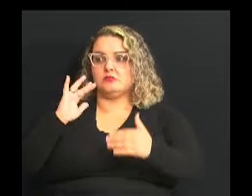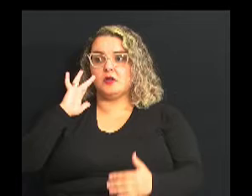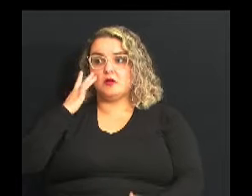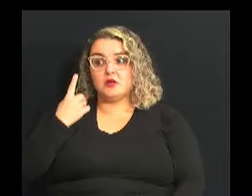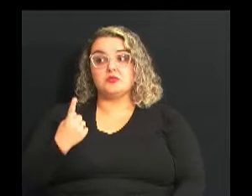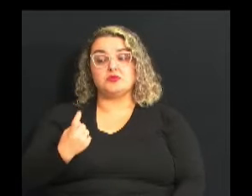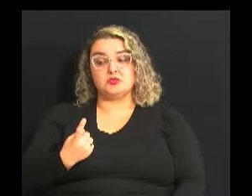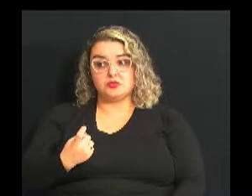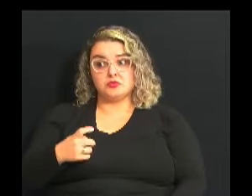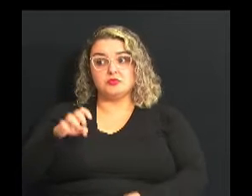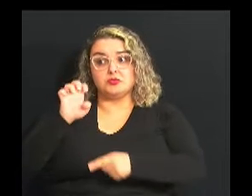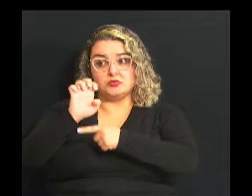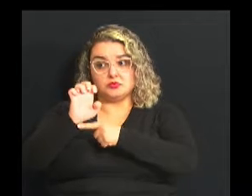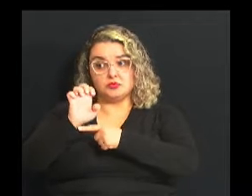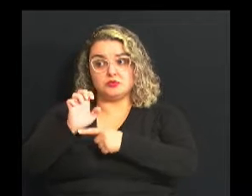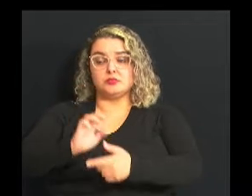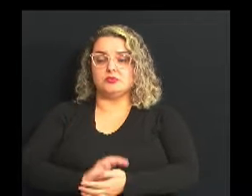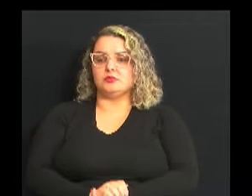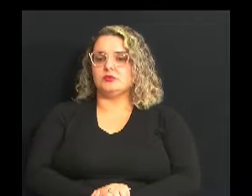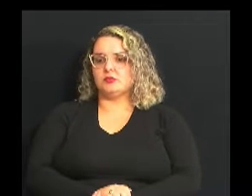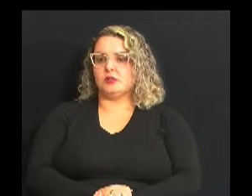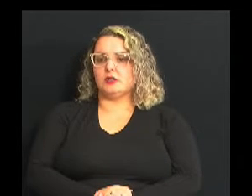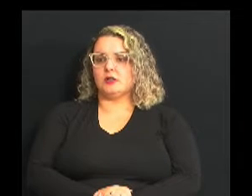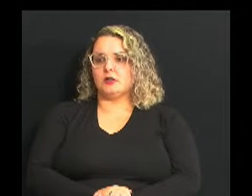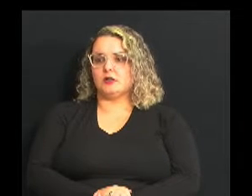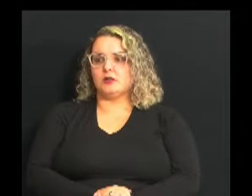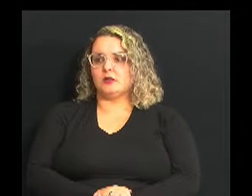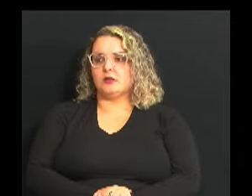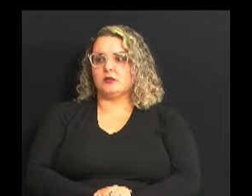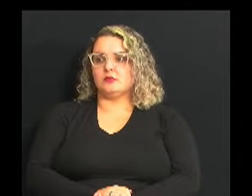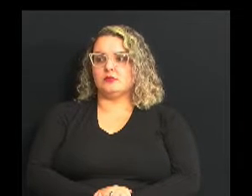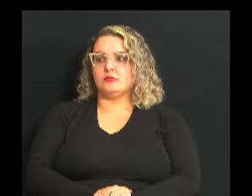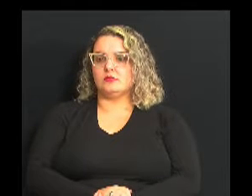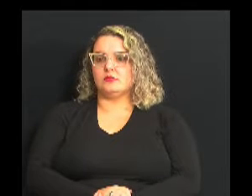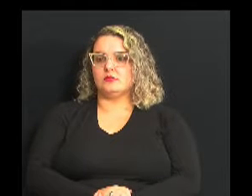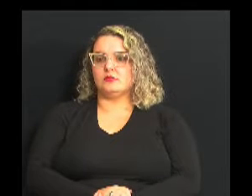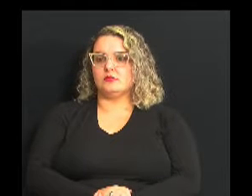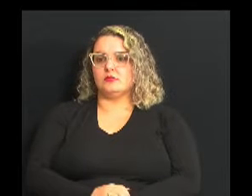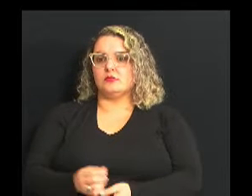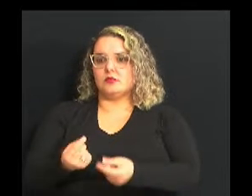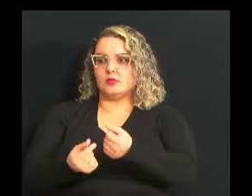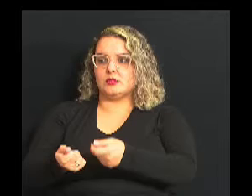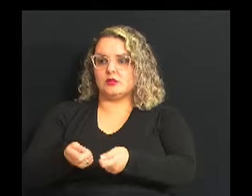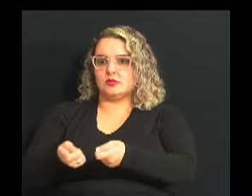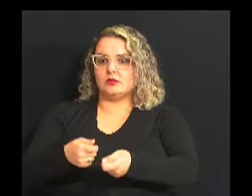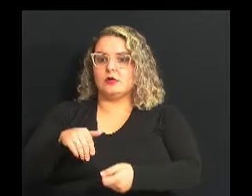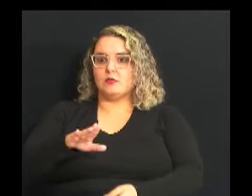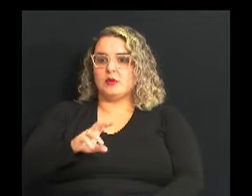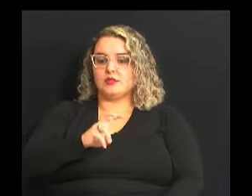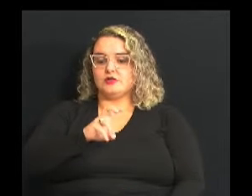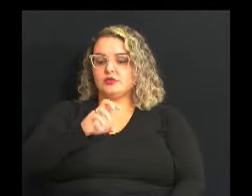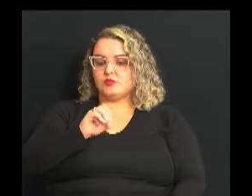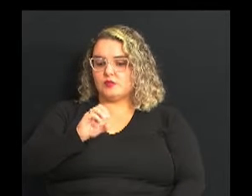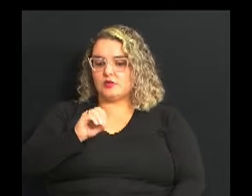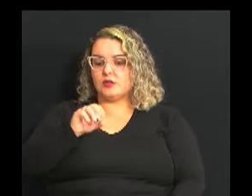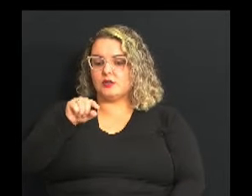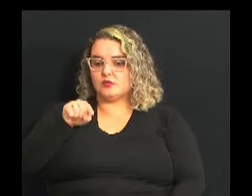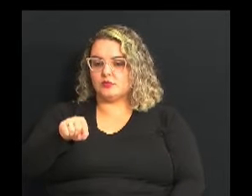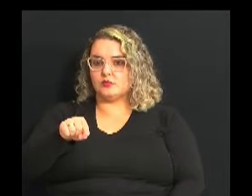únicos do Estado, né? A gente economizou, né, mais de R$500 mil por ano, né?